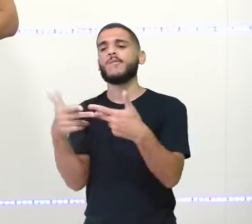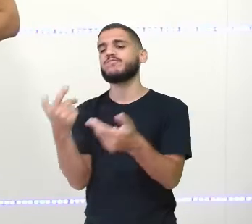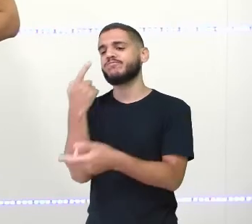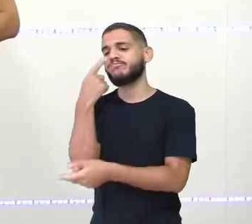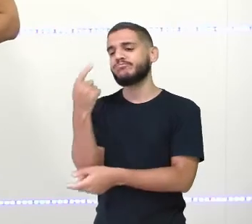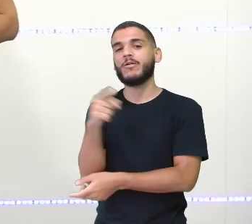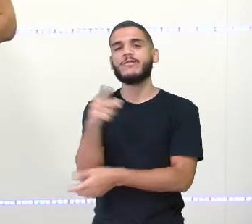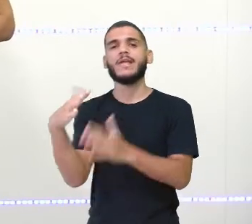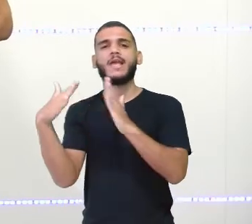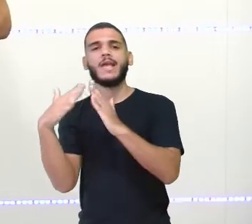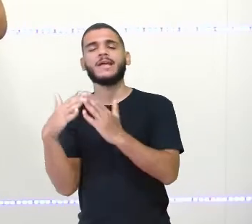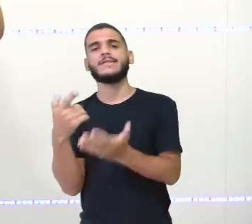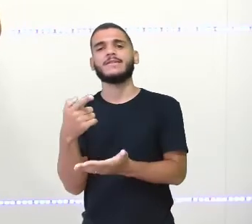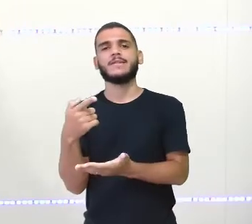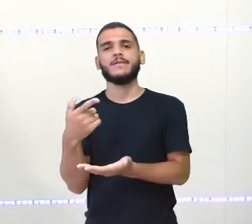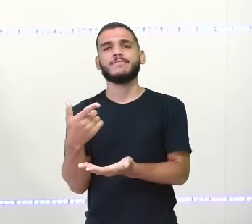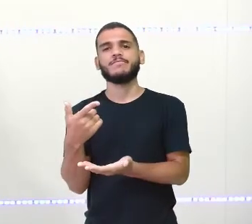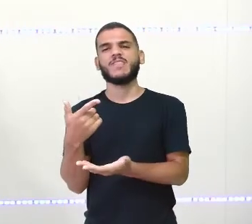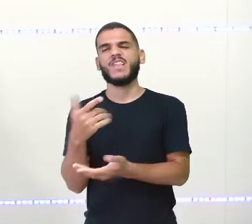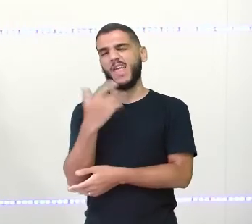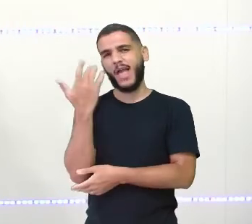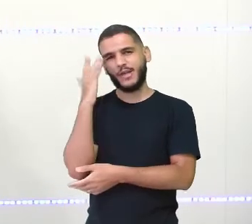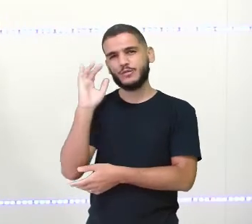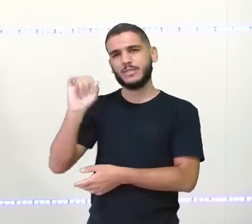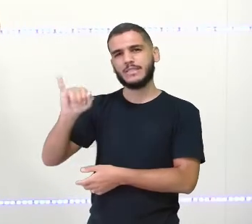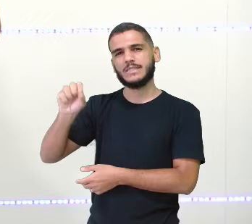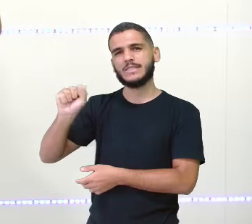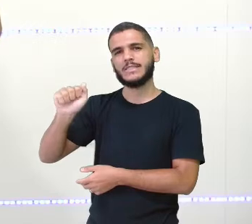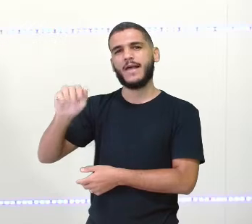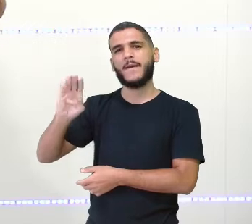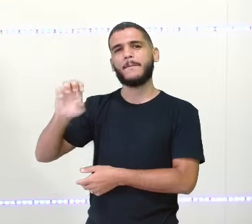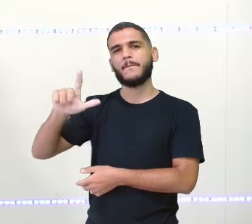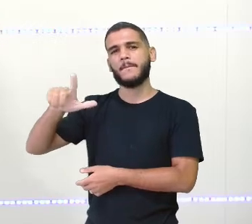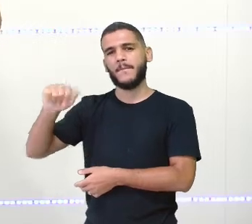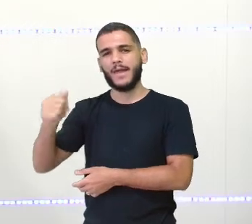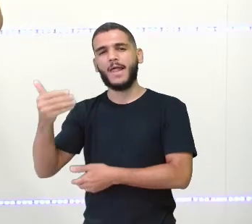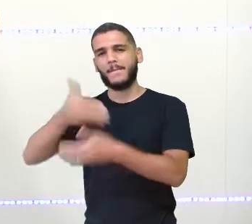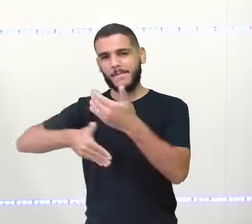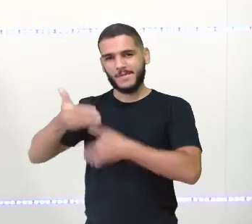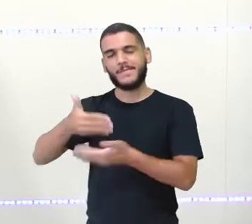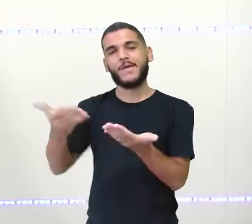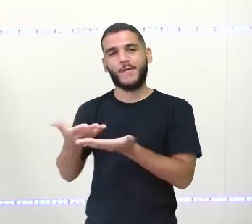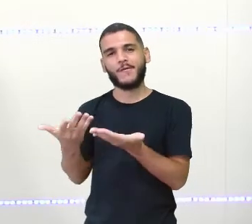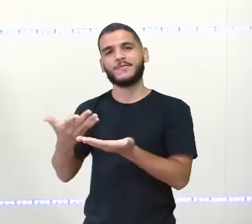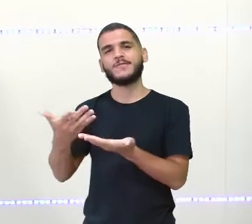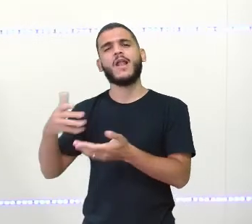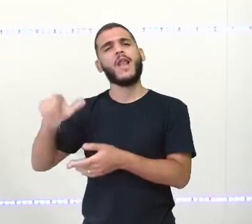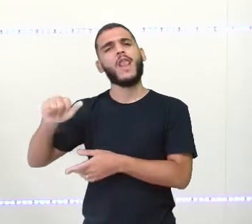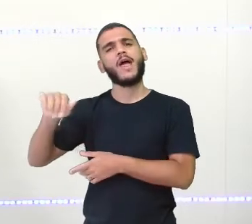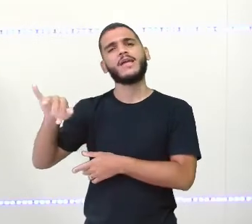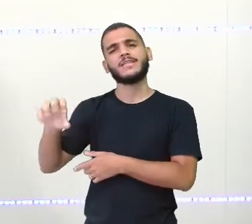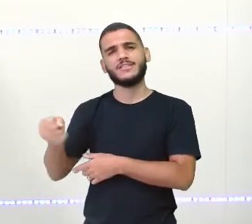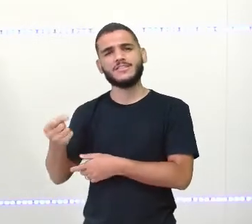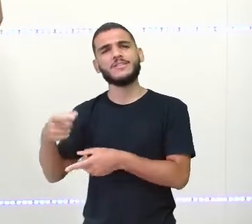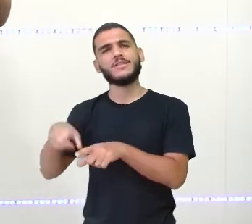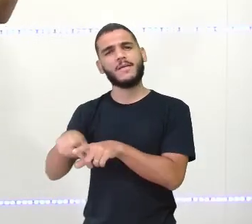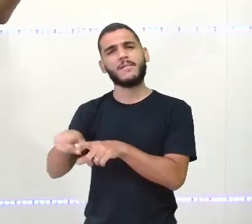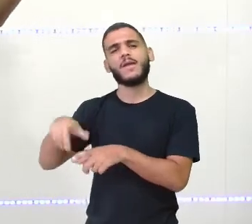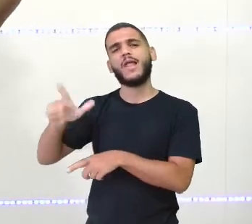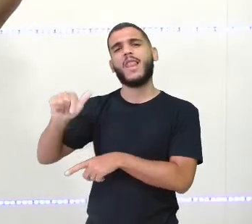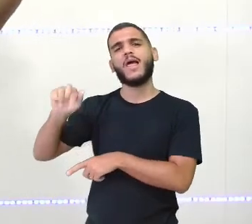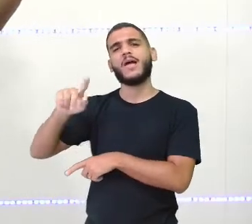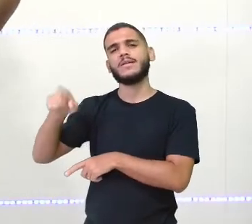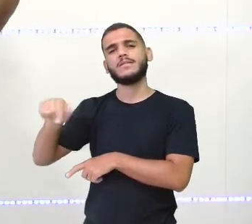aí em casa? Será que a Isabela tá por aí, hein? Oi, Isabela, tudo bom? Laís, olá, Lázaro, Miguel